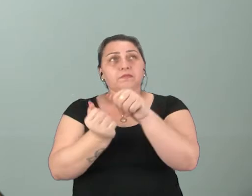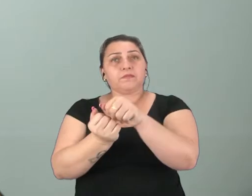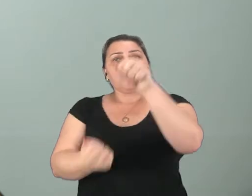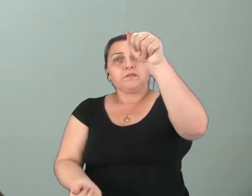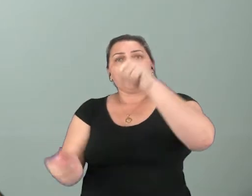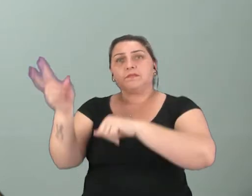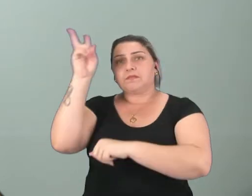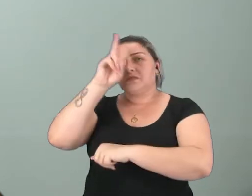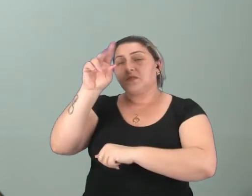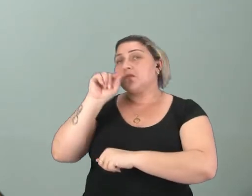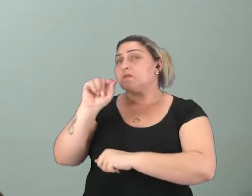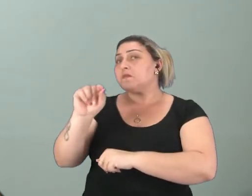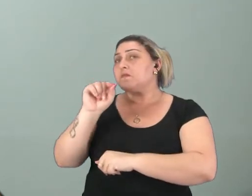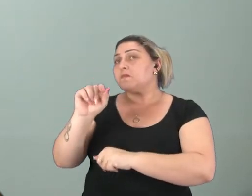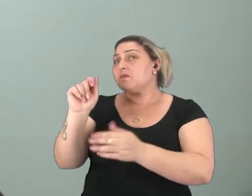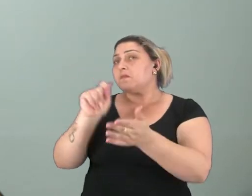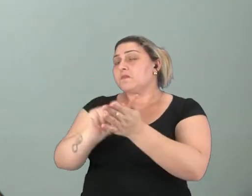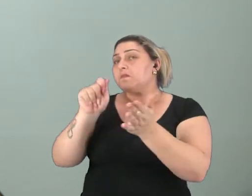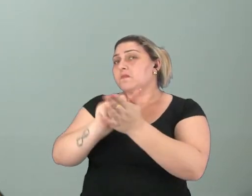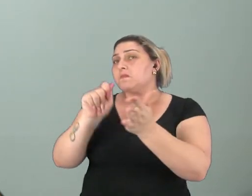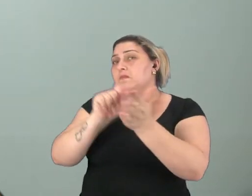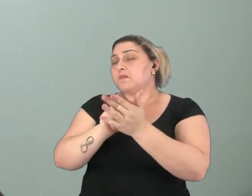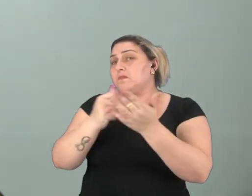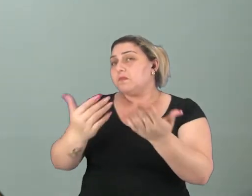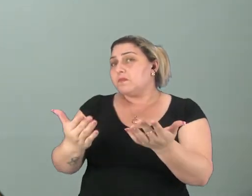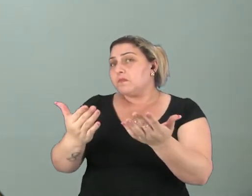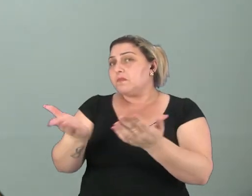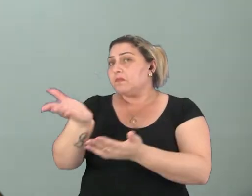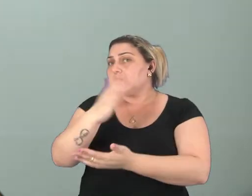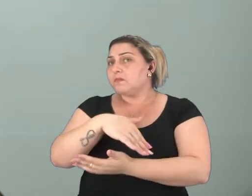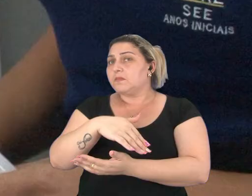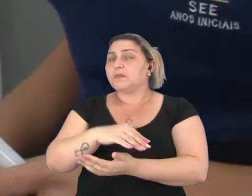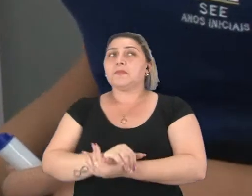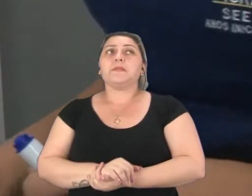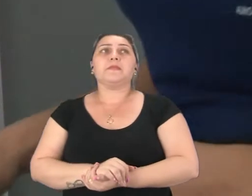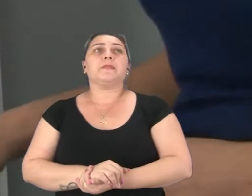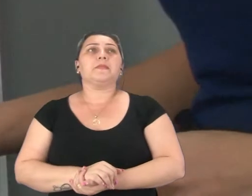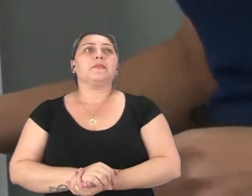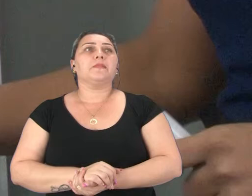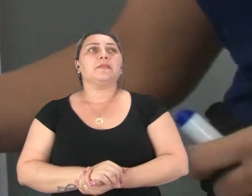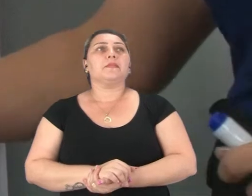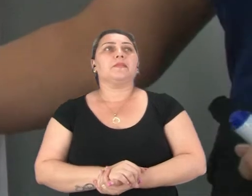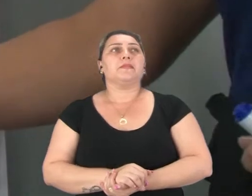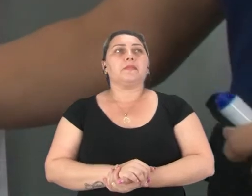cartaz relembrar o que está escrito na nossa lição de moral? Vamos lá?